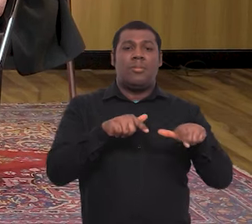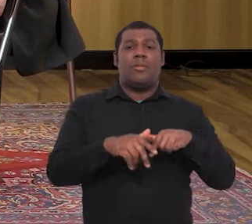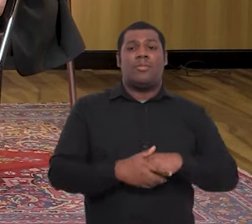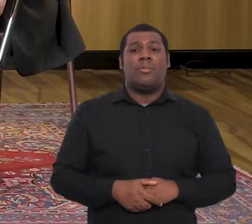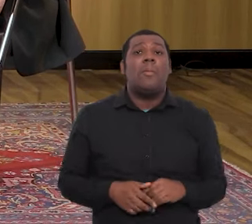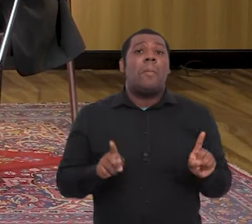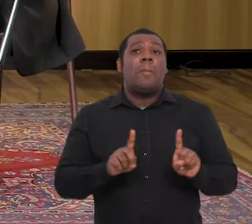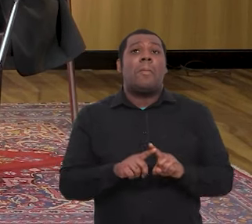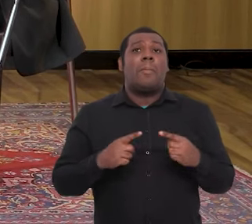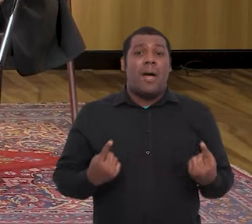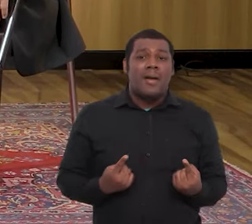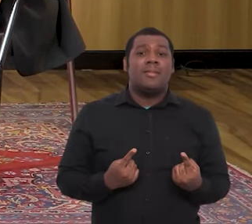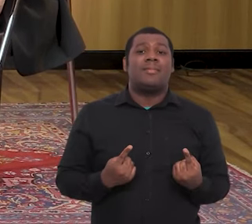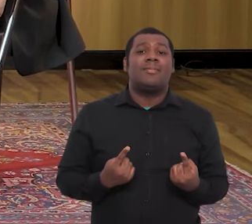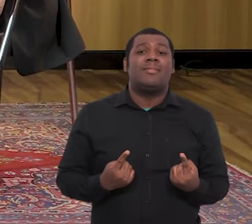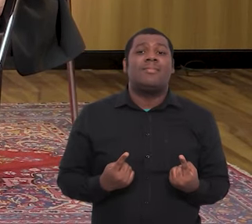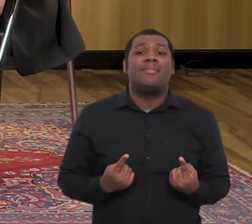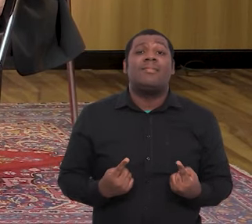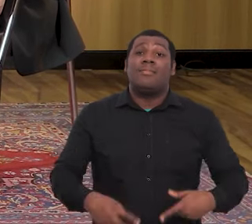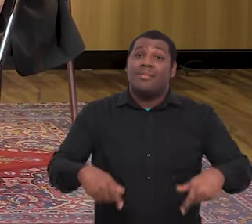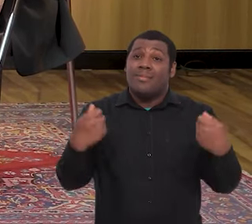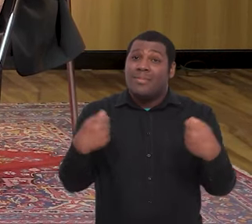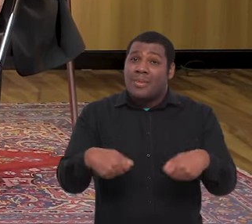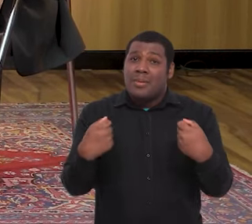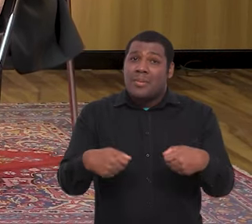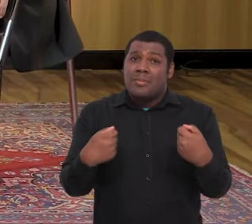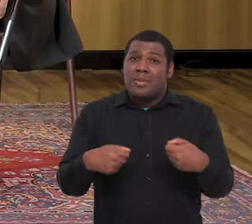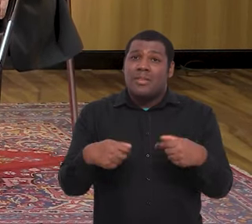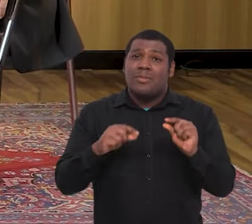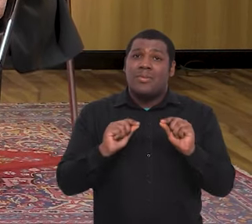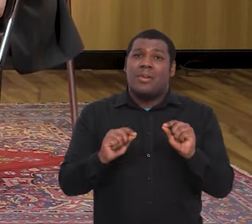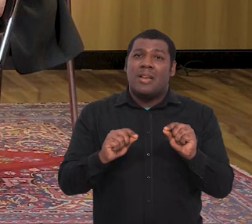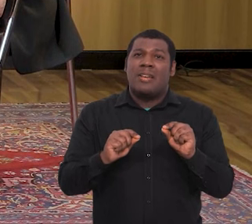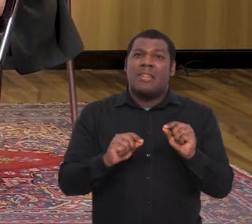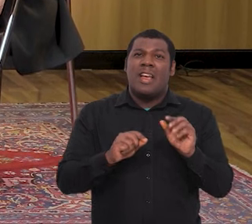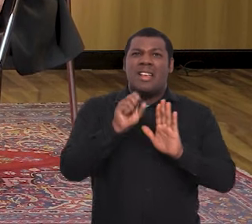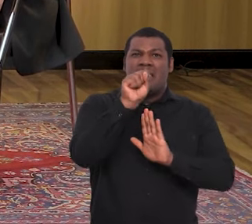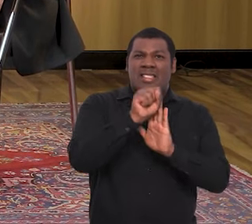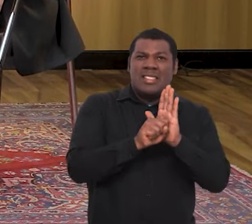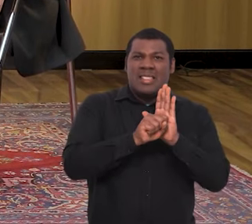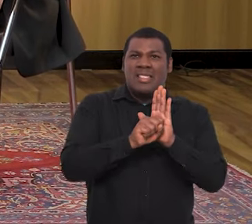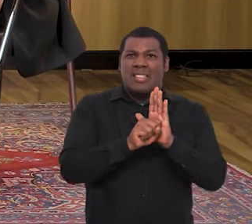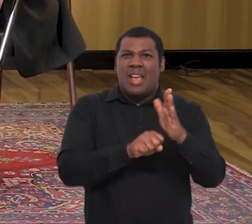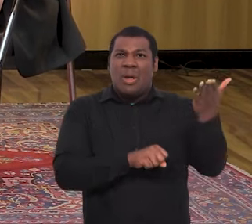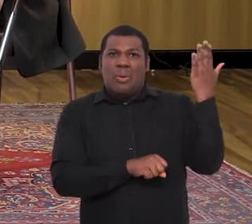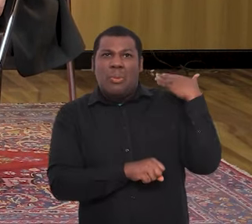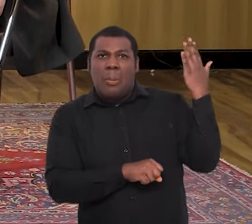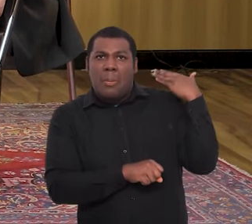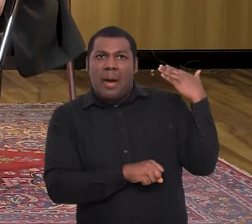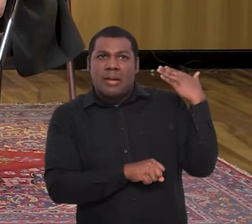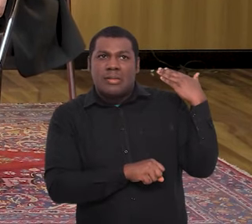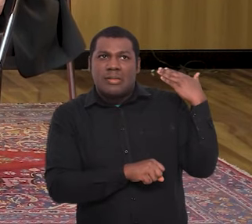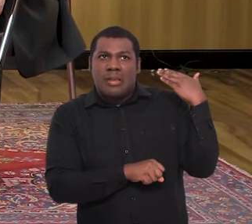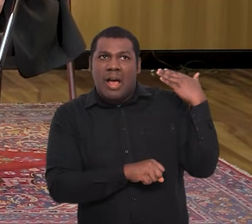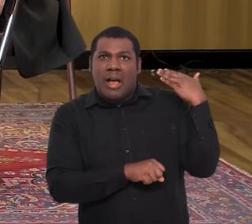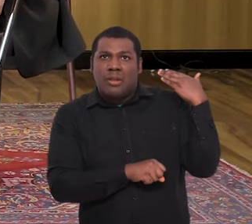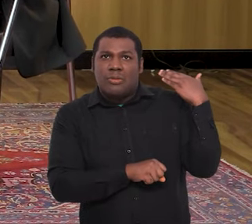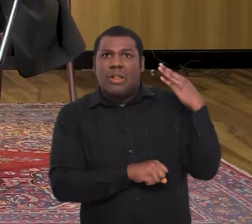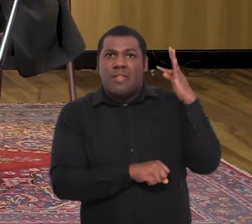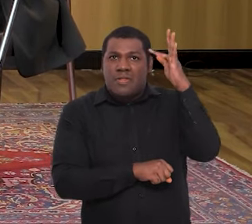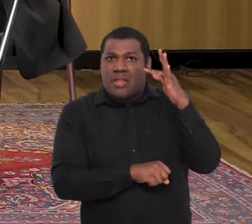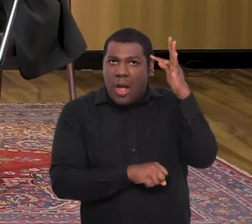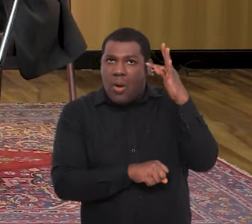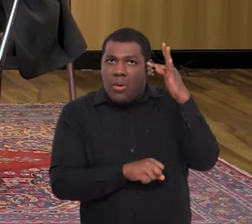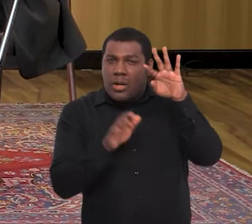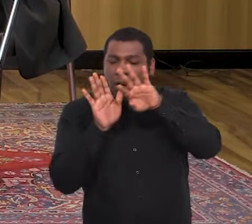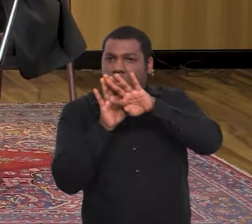eh mas ainda a H muita coisa do passado né do século passado como trabalho análogo à escravidão que o